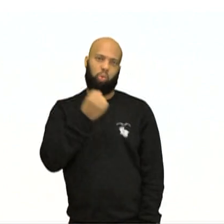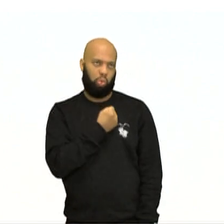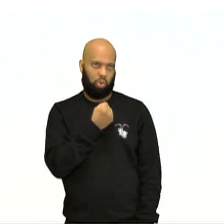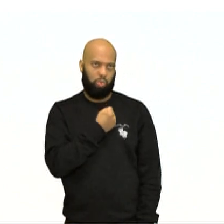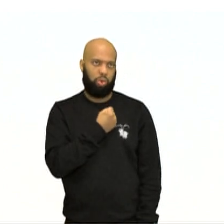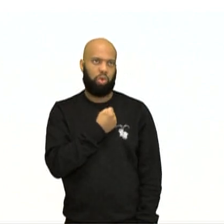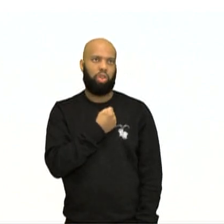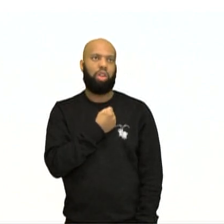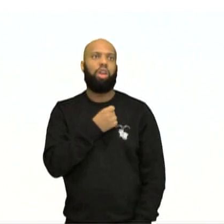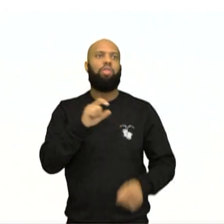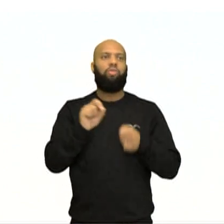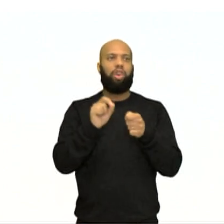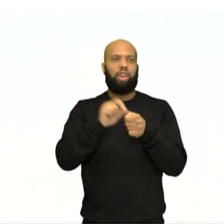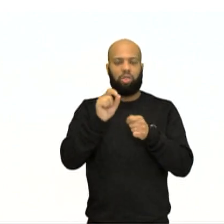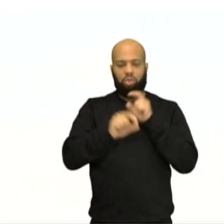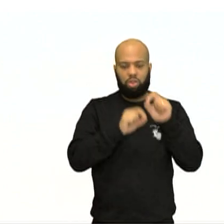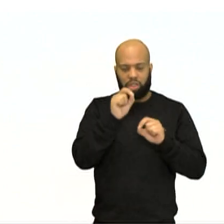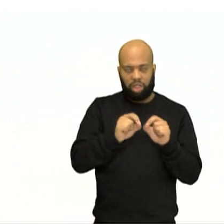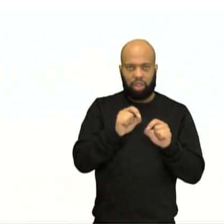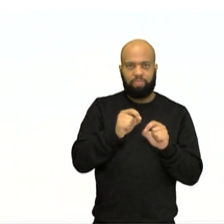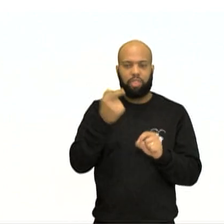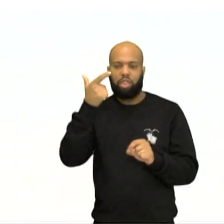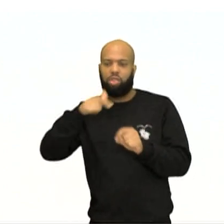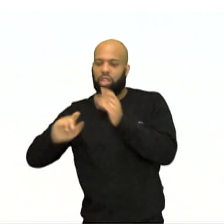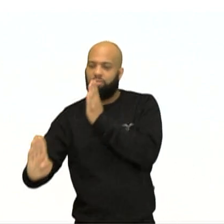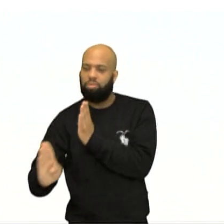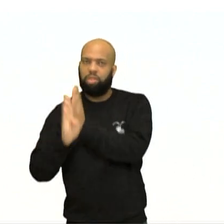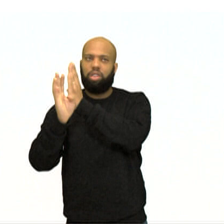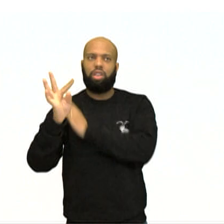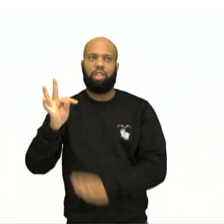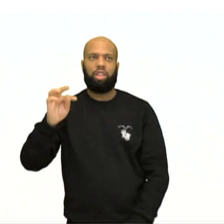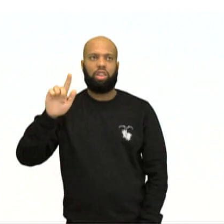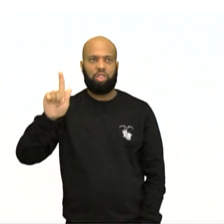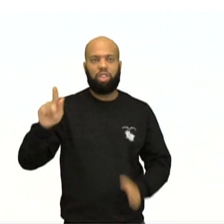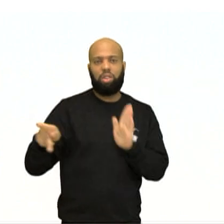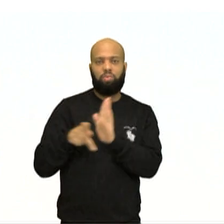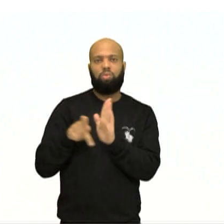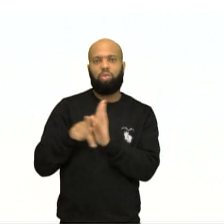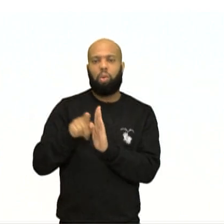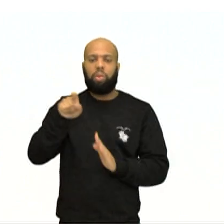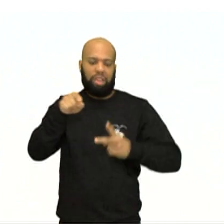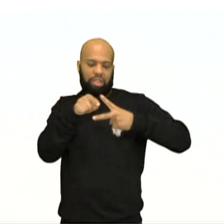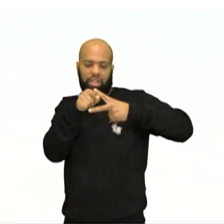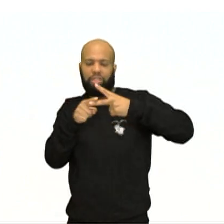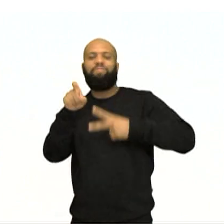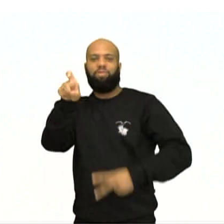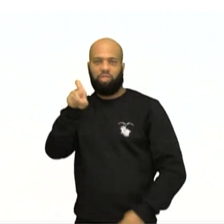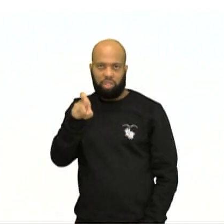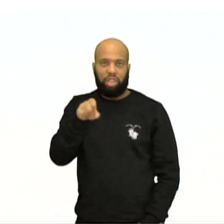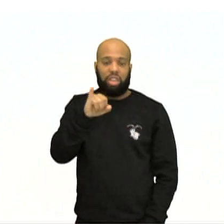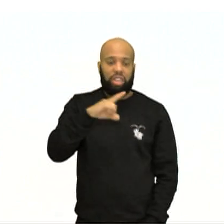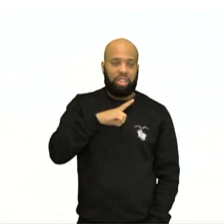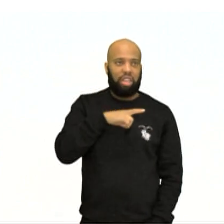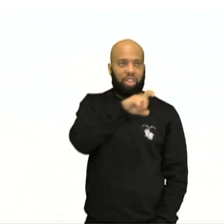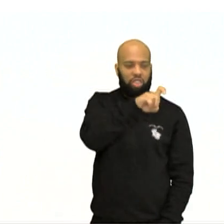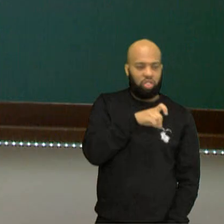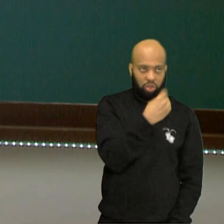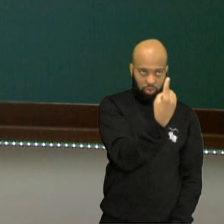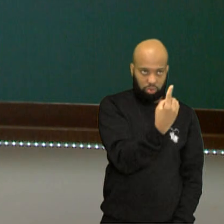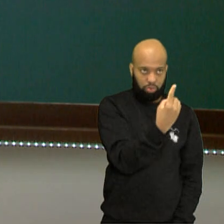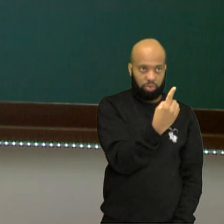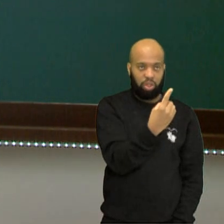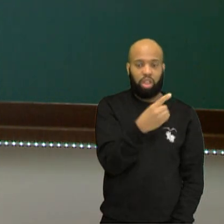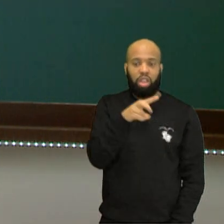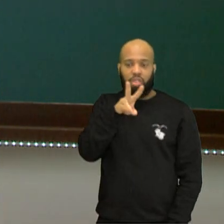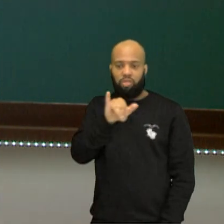leva até a tangente desse ângulo x que a gente aplicou ali a tangente. Então, se eu tenho x1, a